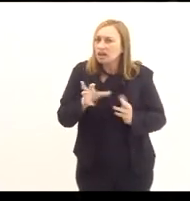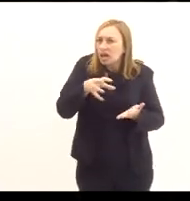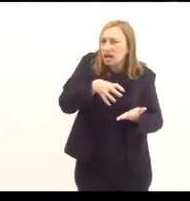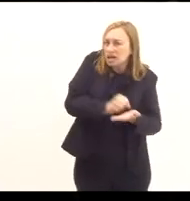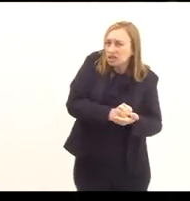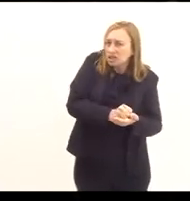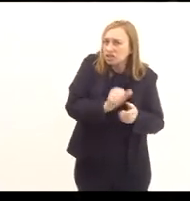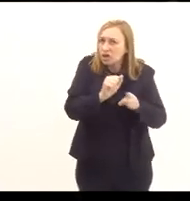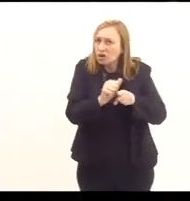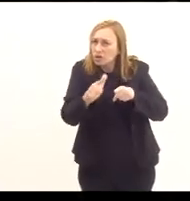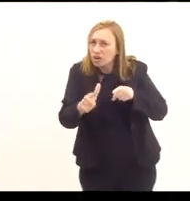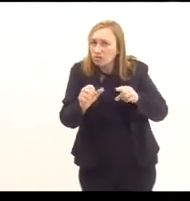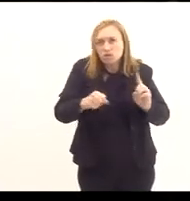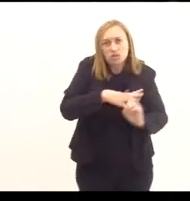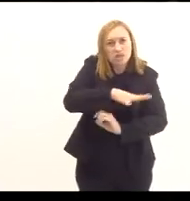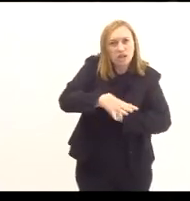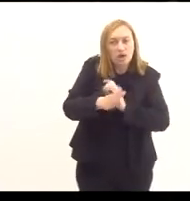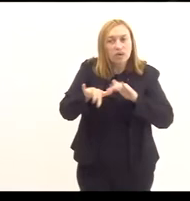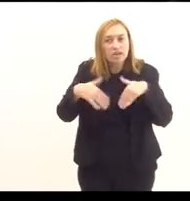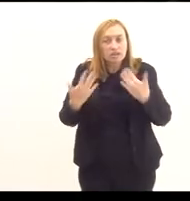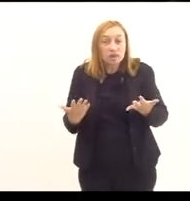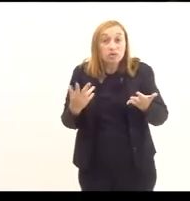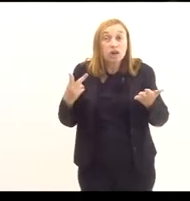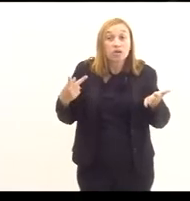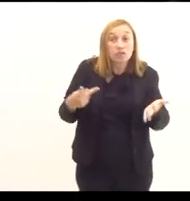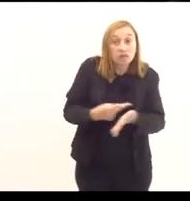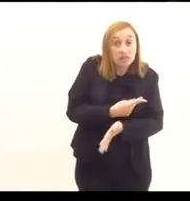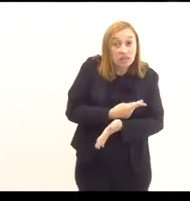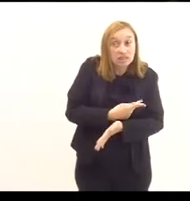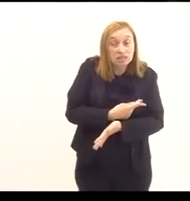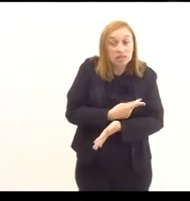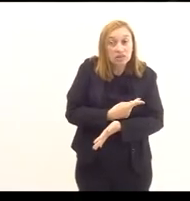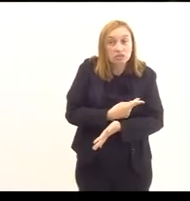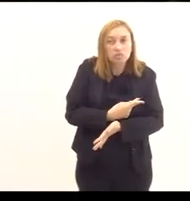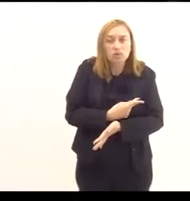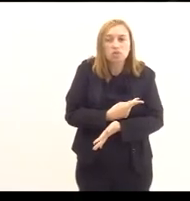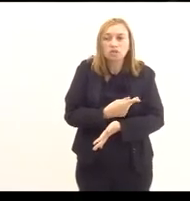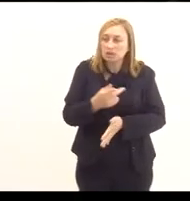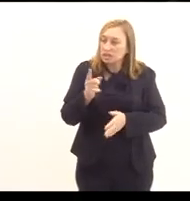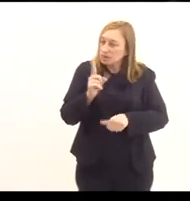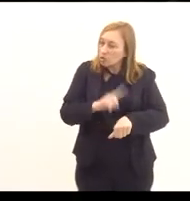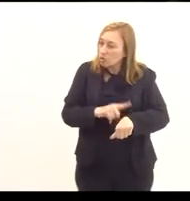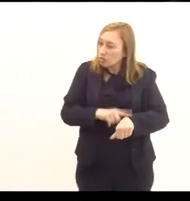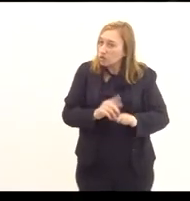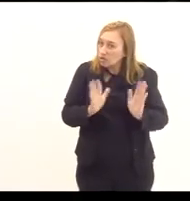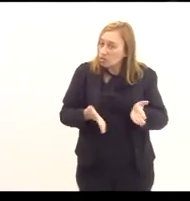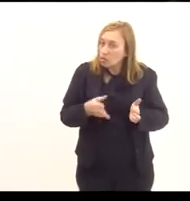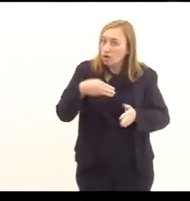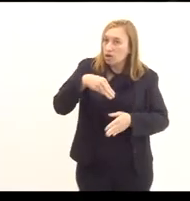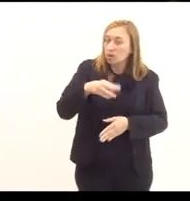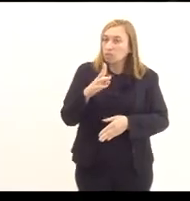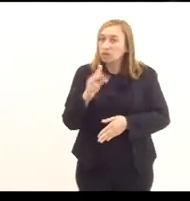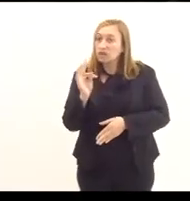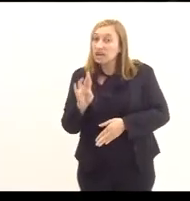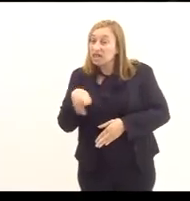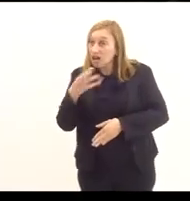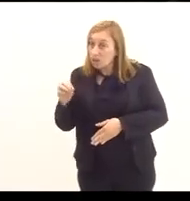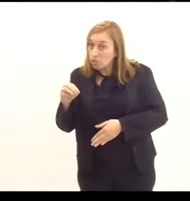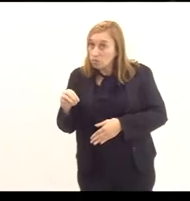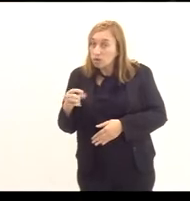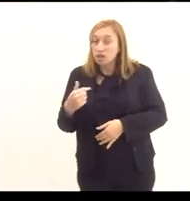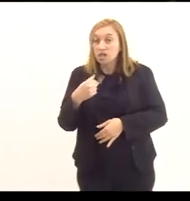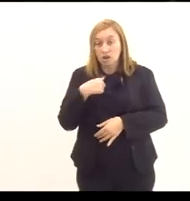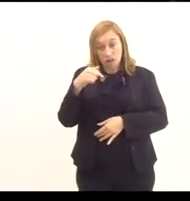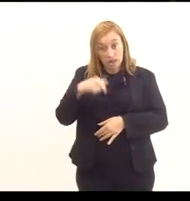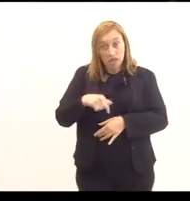cadastro do aluguel social então assim está e não inclusive É nesse momento mutirão e